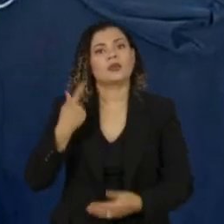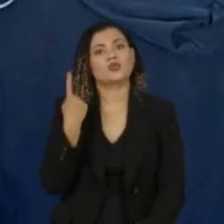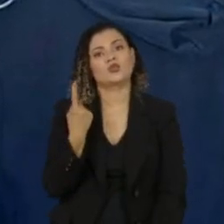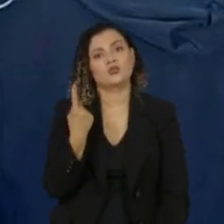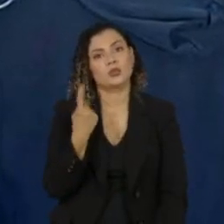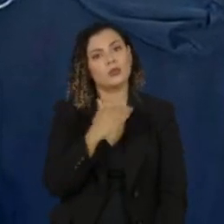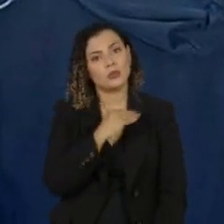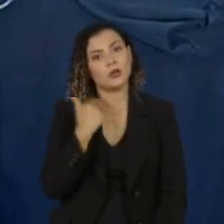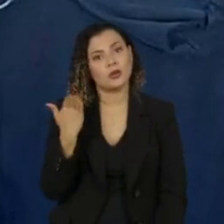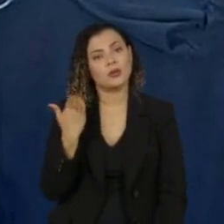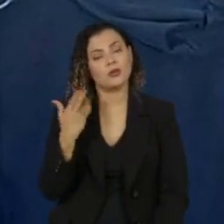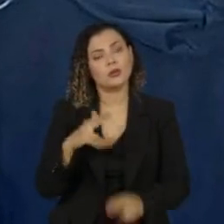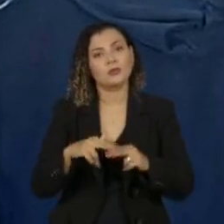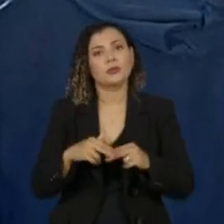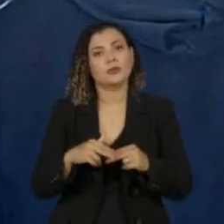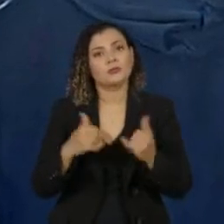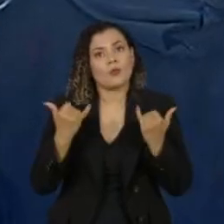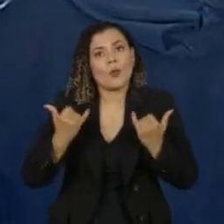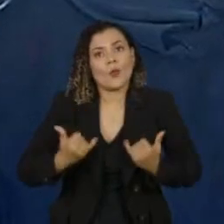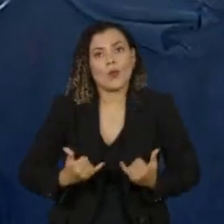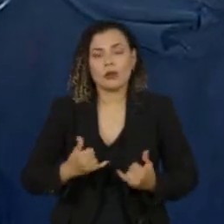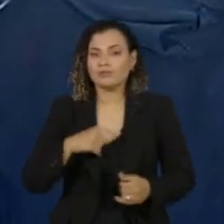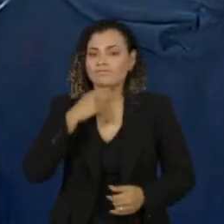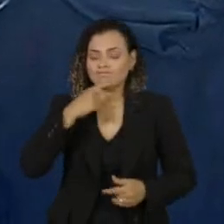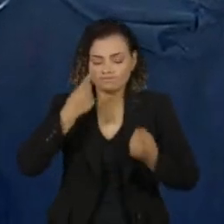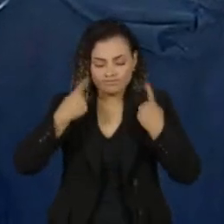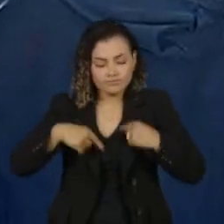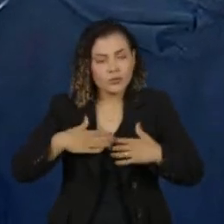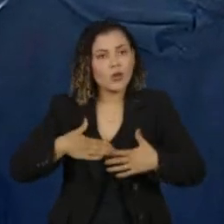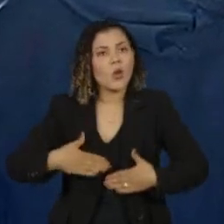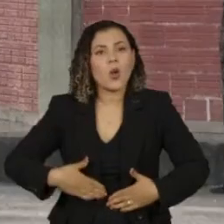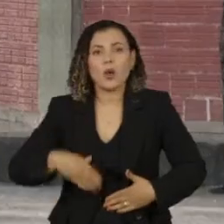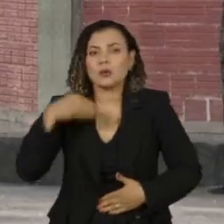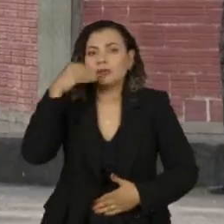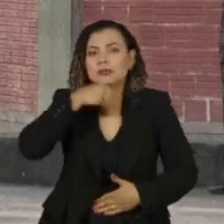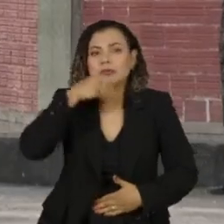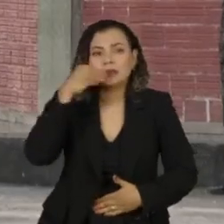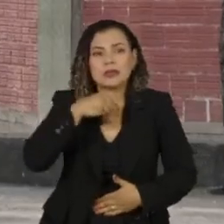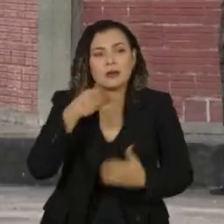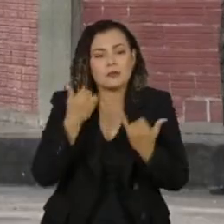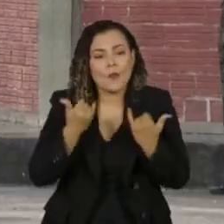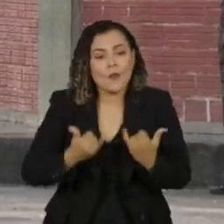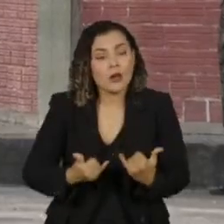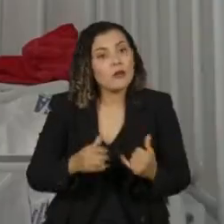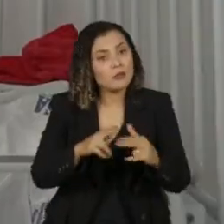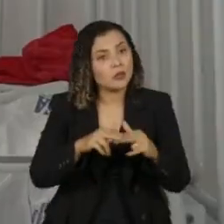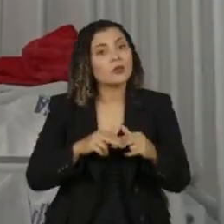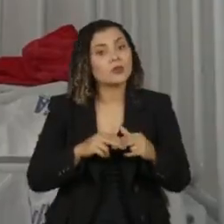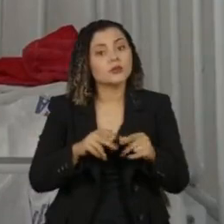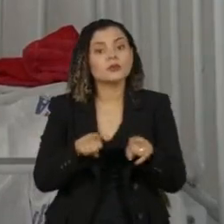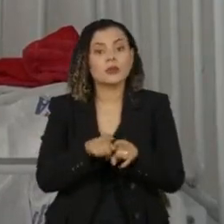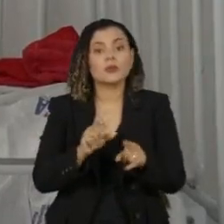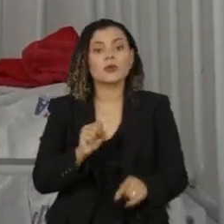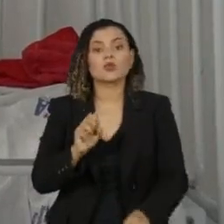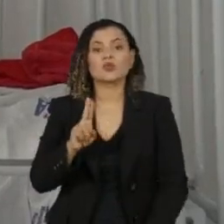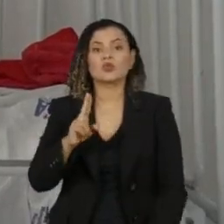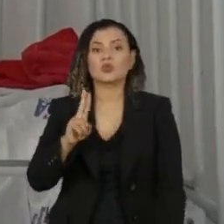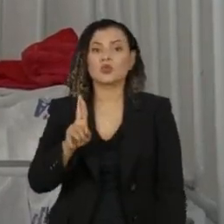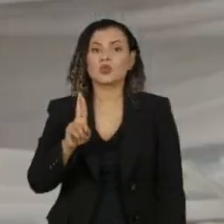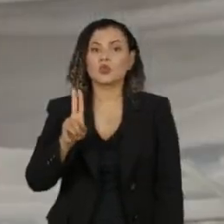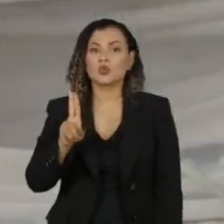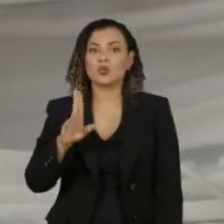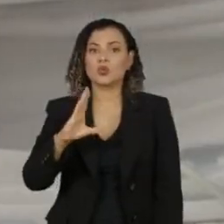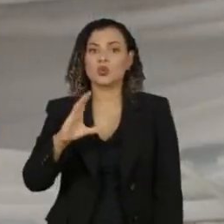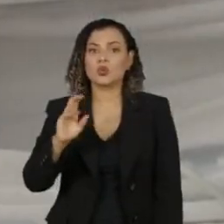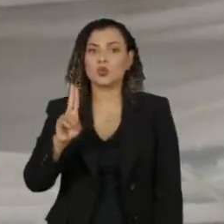morreu vítima de desnutrição e desidratação na região de Surucucu. Segundo a ministra, um hospital de campanha vai ser